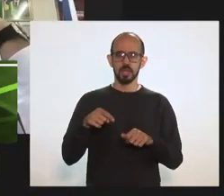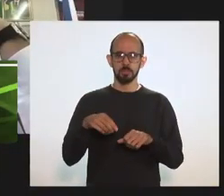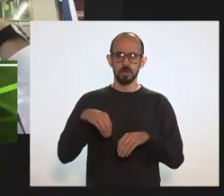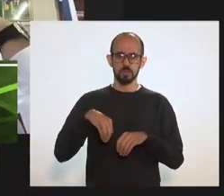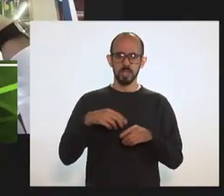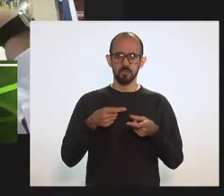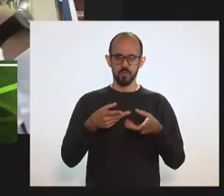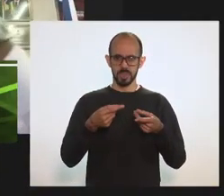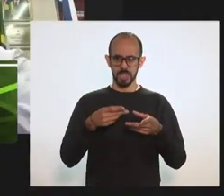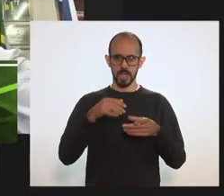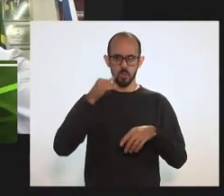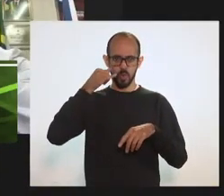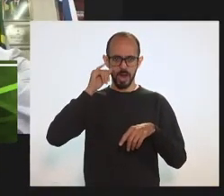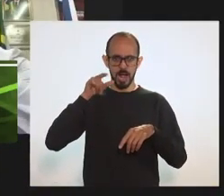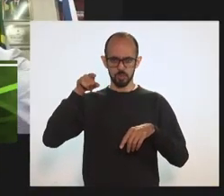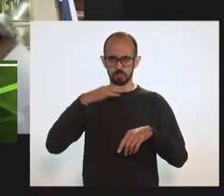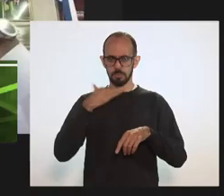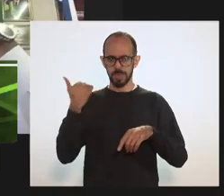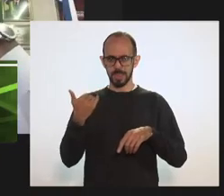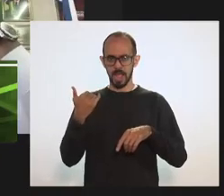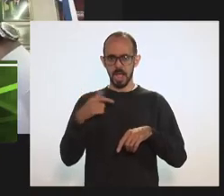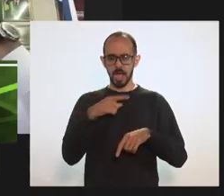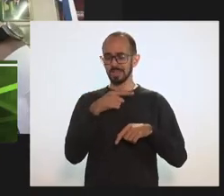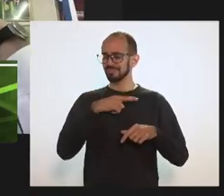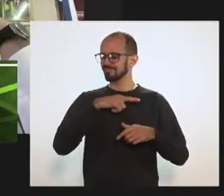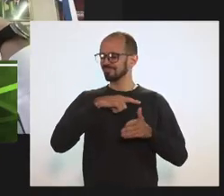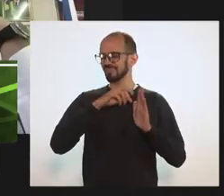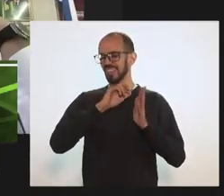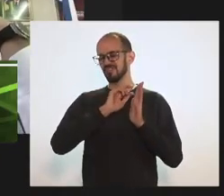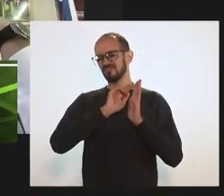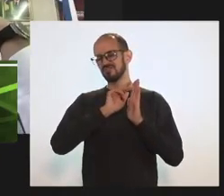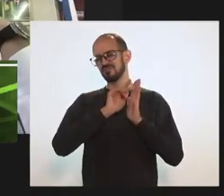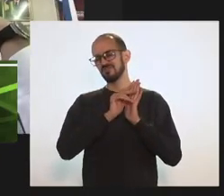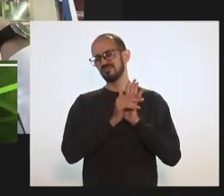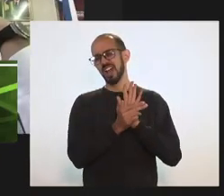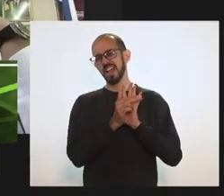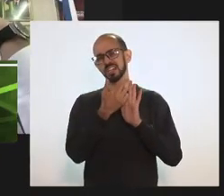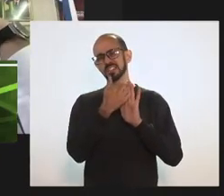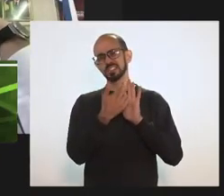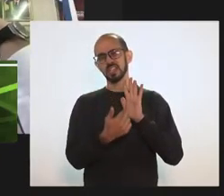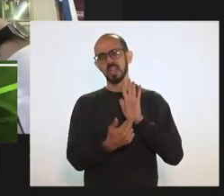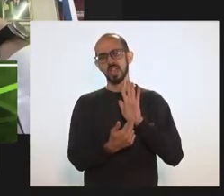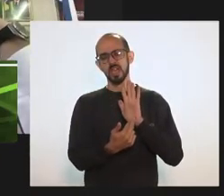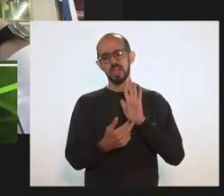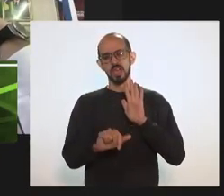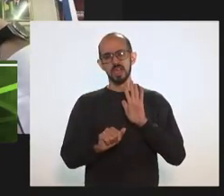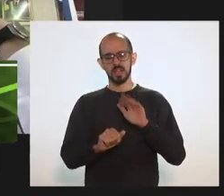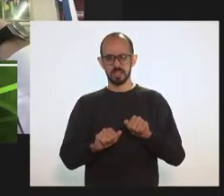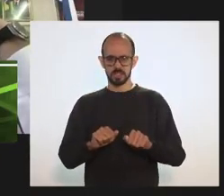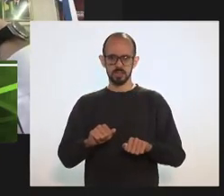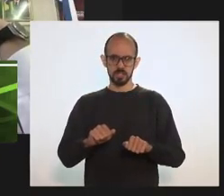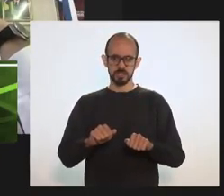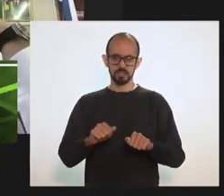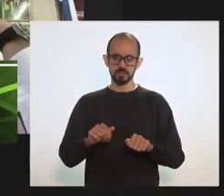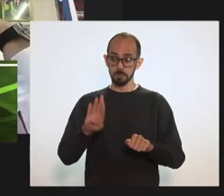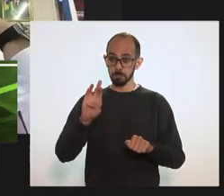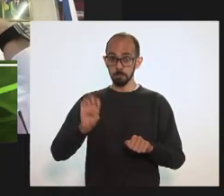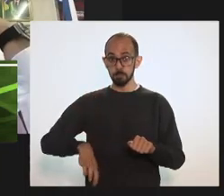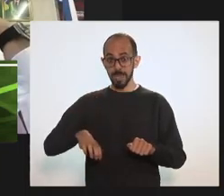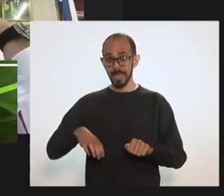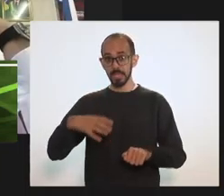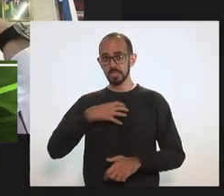de serragem, por exemplo, algum tipo de coisa nesse sentido do bem-estar animal. Porque hoje,